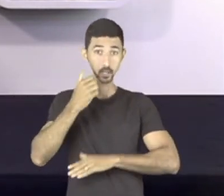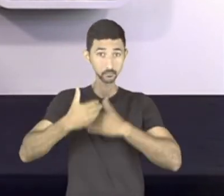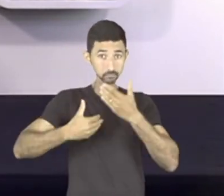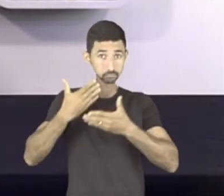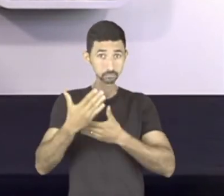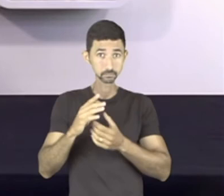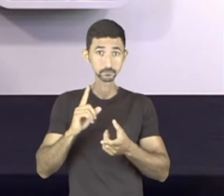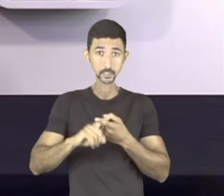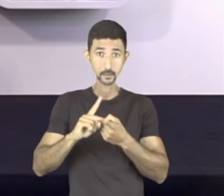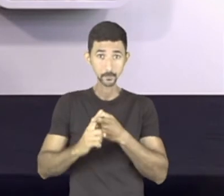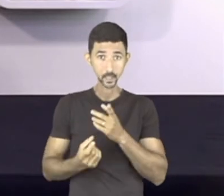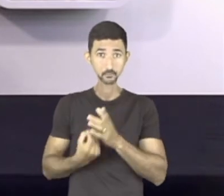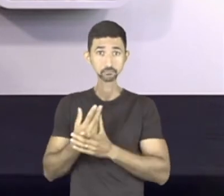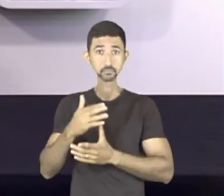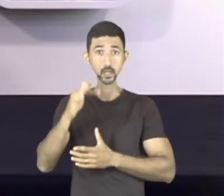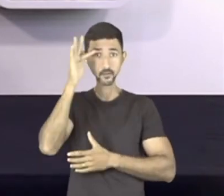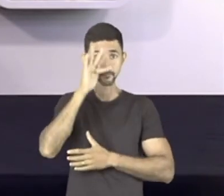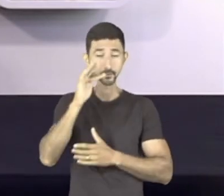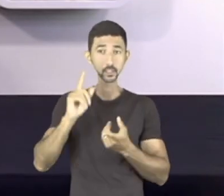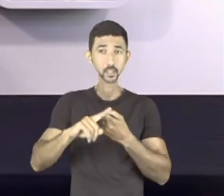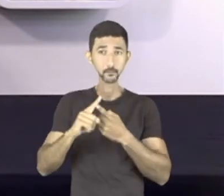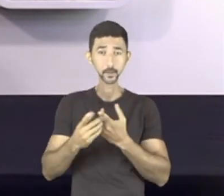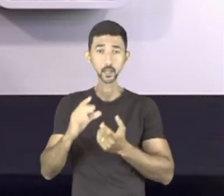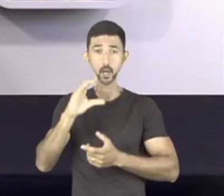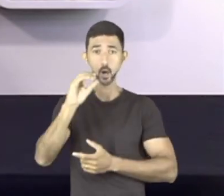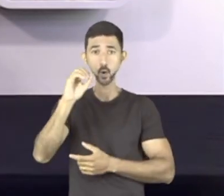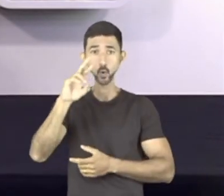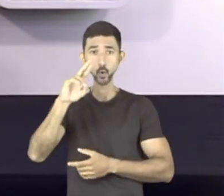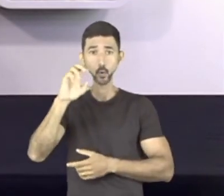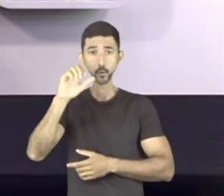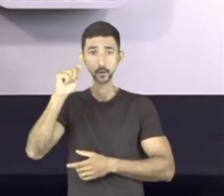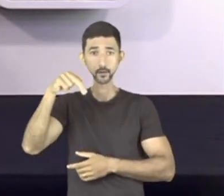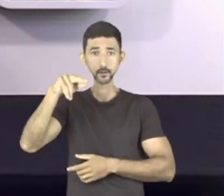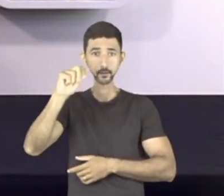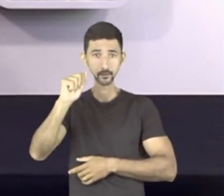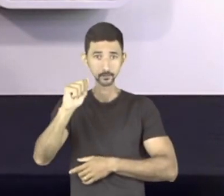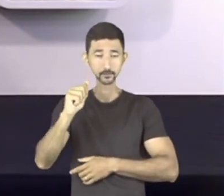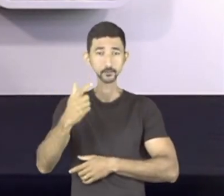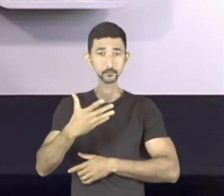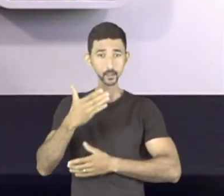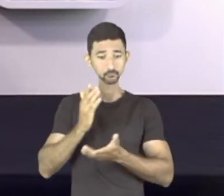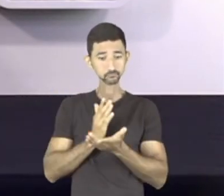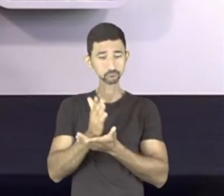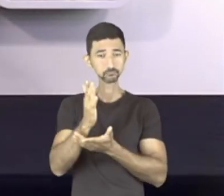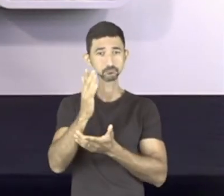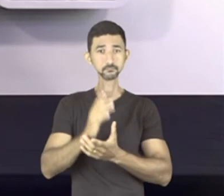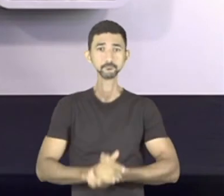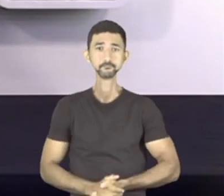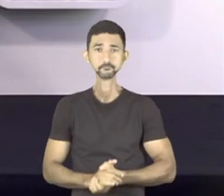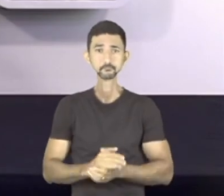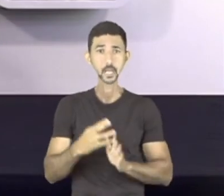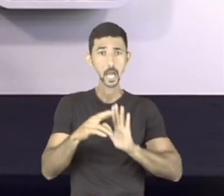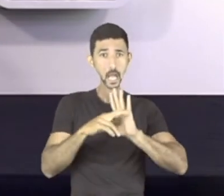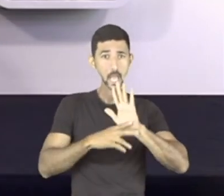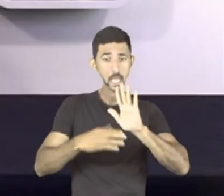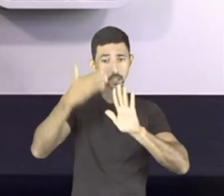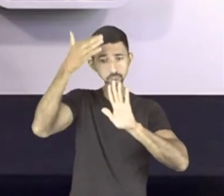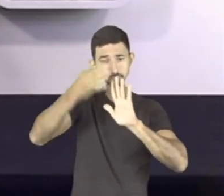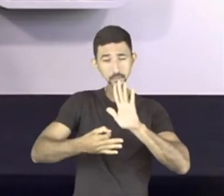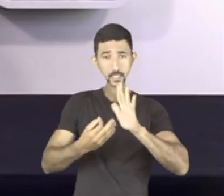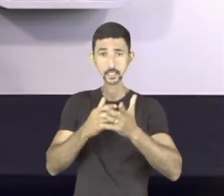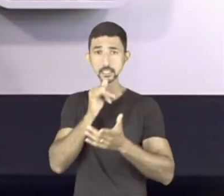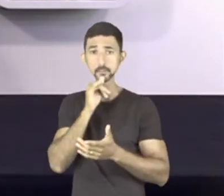Que tem origem ali com a filosofia coreana, a filosofia oriental. Essa regra de conduta, ela vale